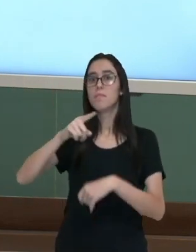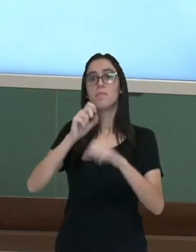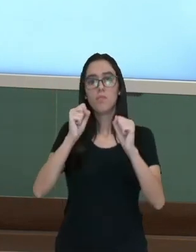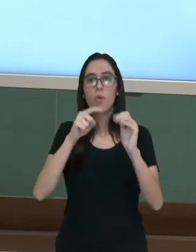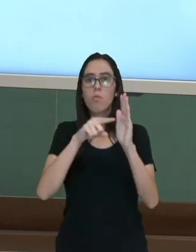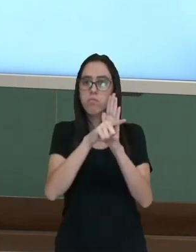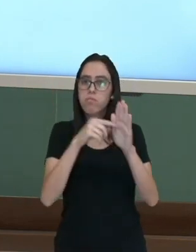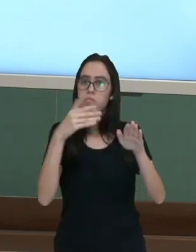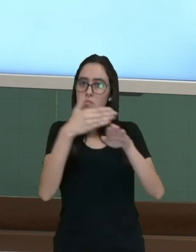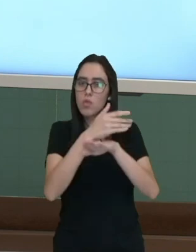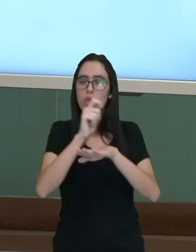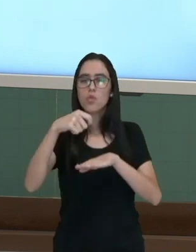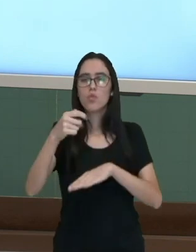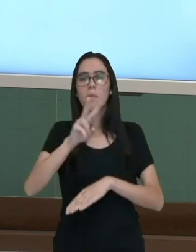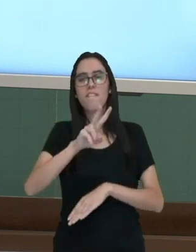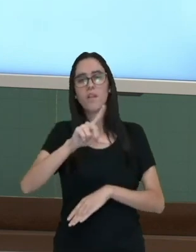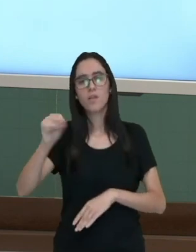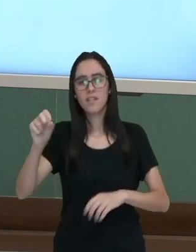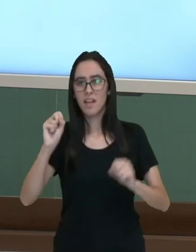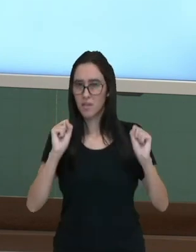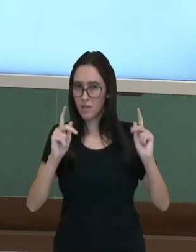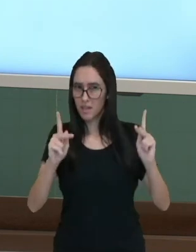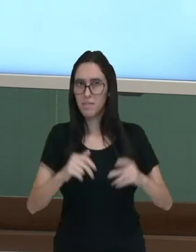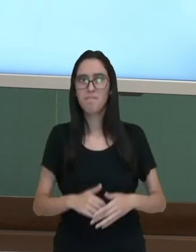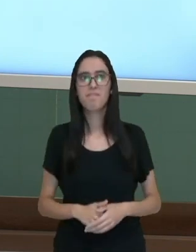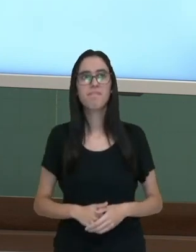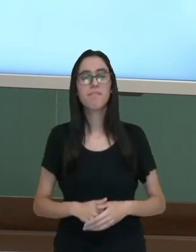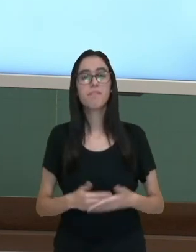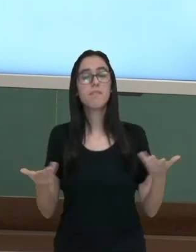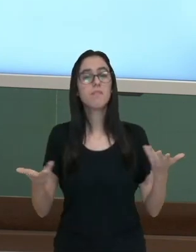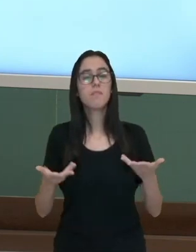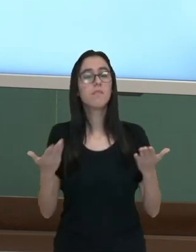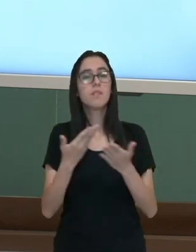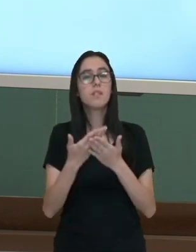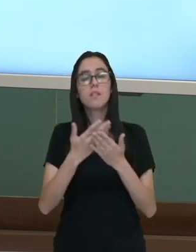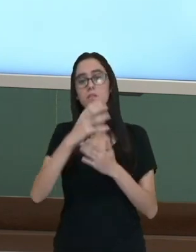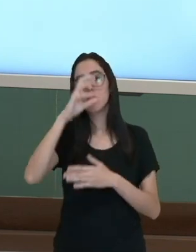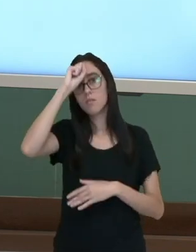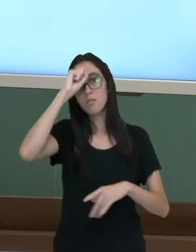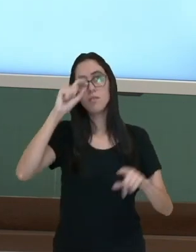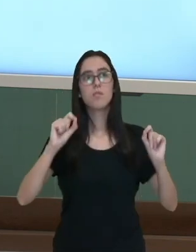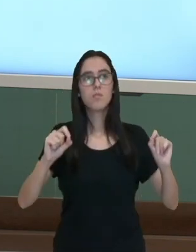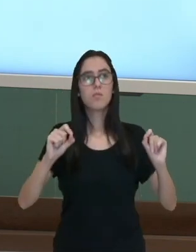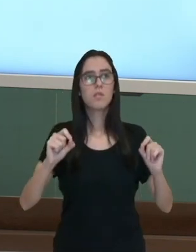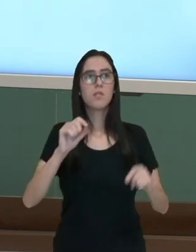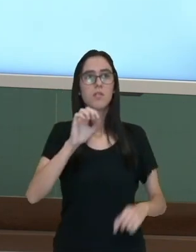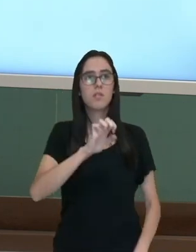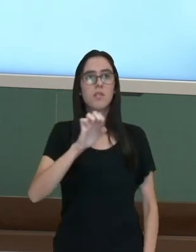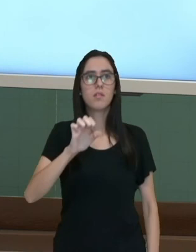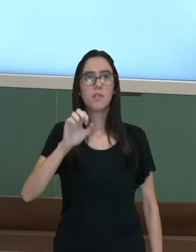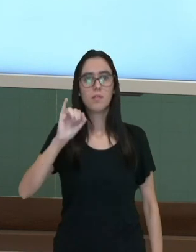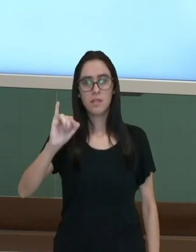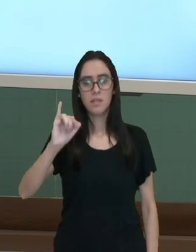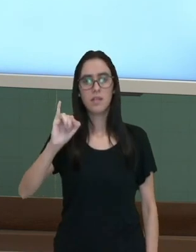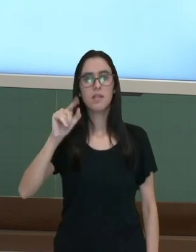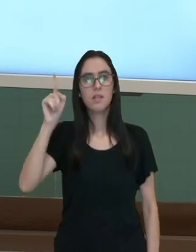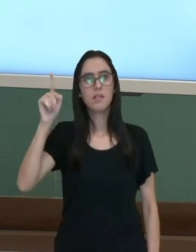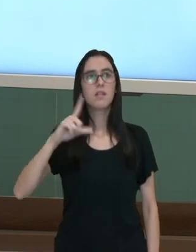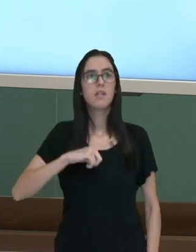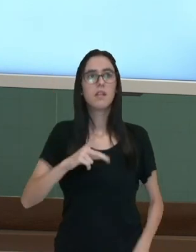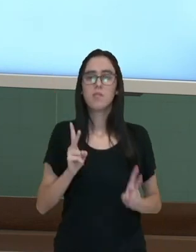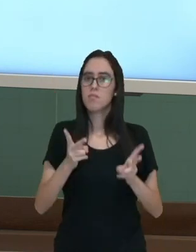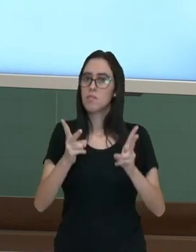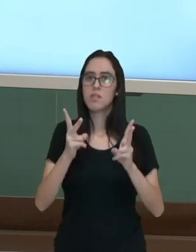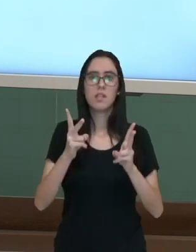velocidade de escape, entre nesse link, certo? E o que vimos? Né, que a estação espacial, os astronautas estão em constante queda